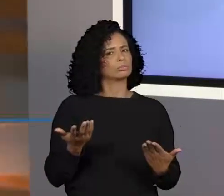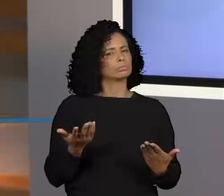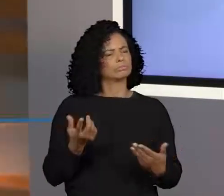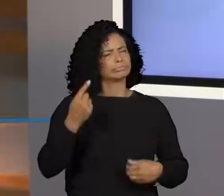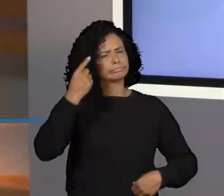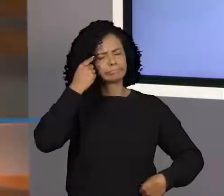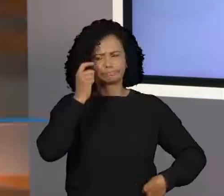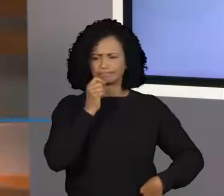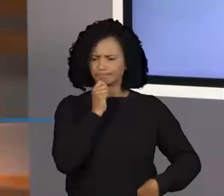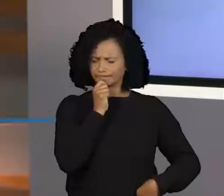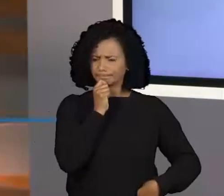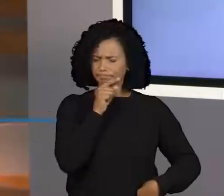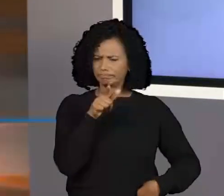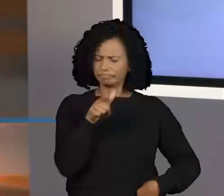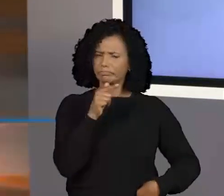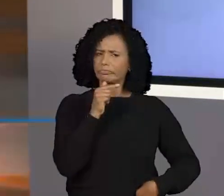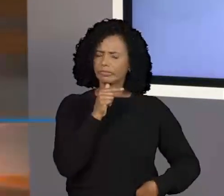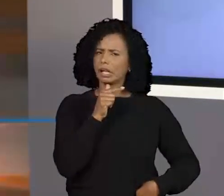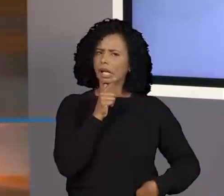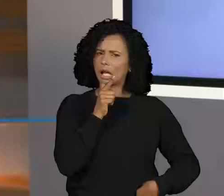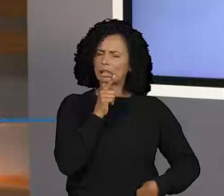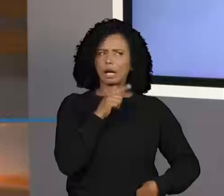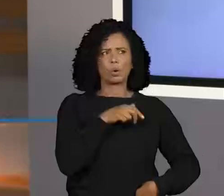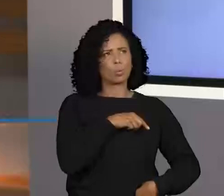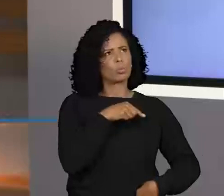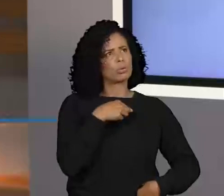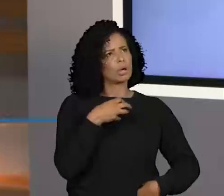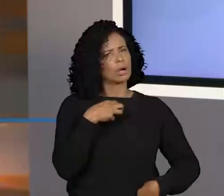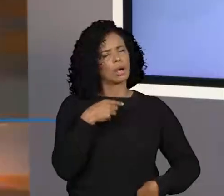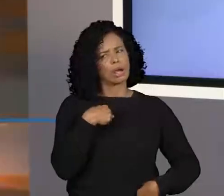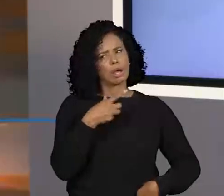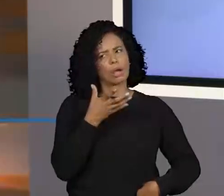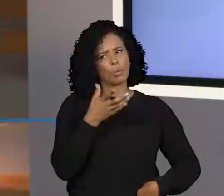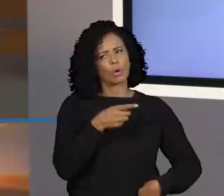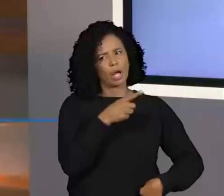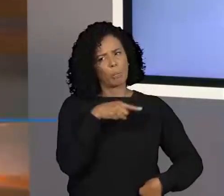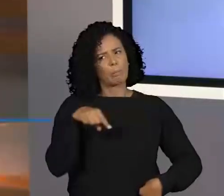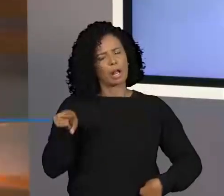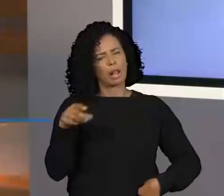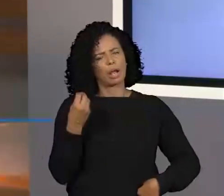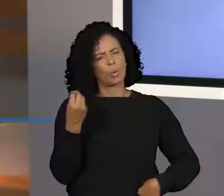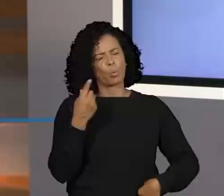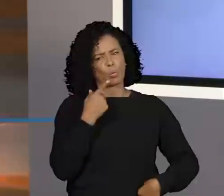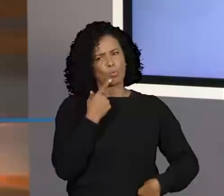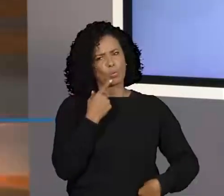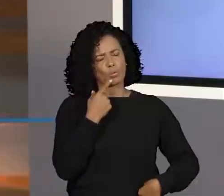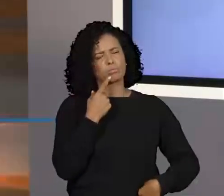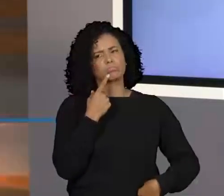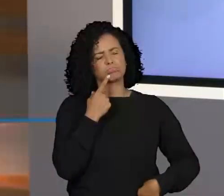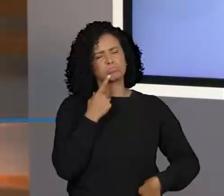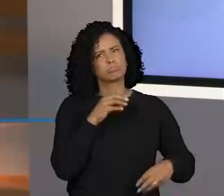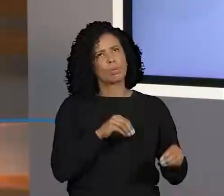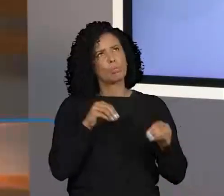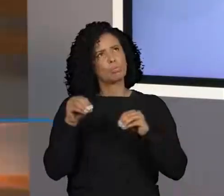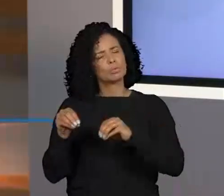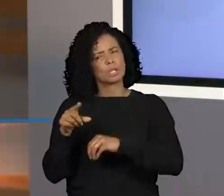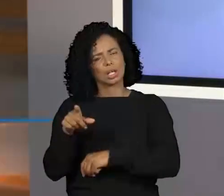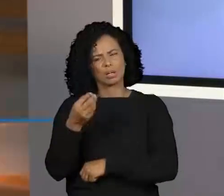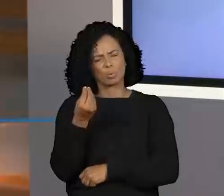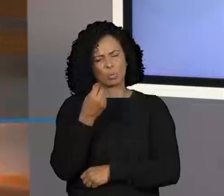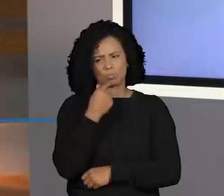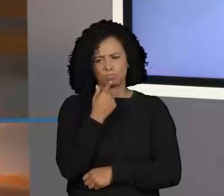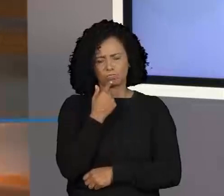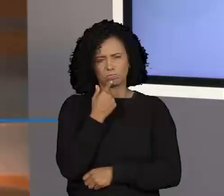rios como um meio de transporte. Por quê, professor? Provavelmente eles perceberam que quando jogava algo no